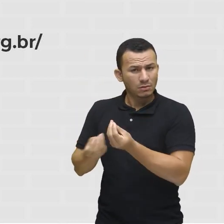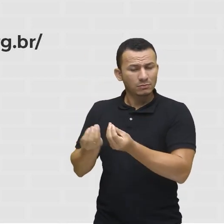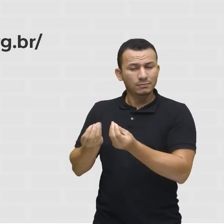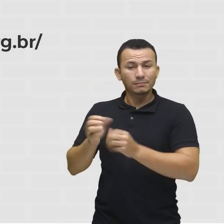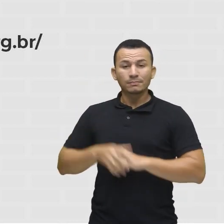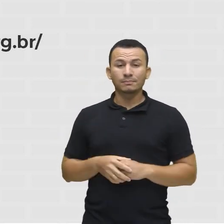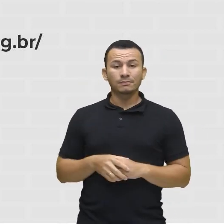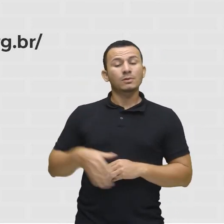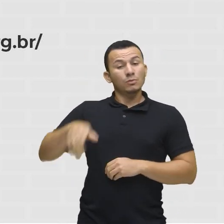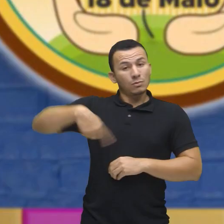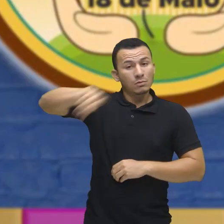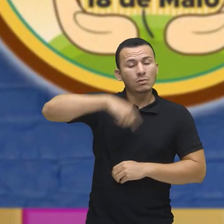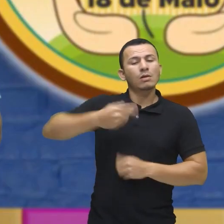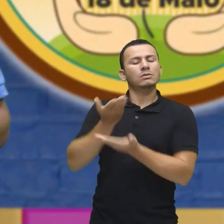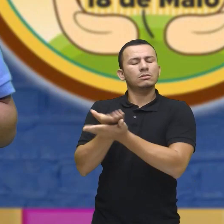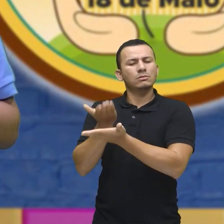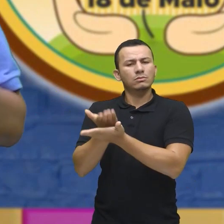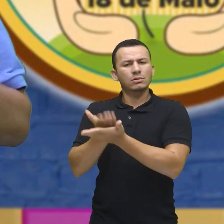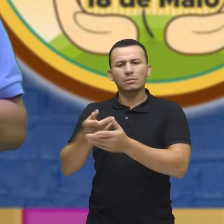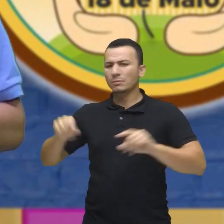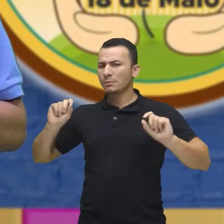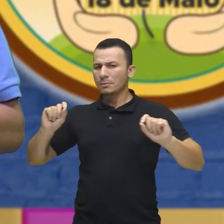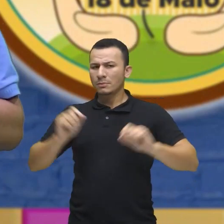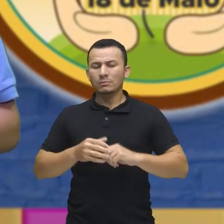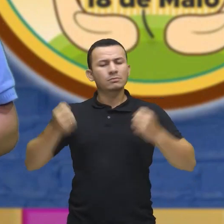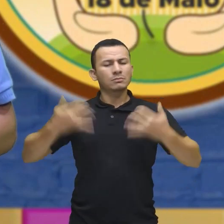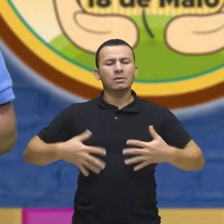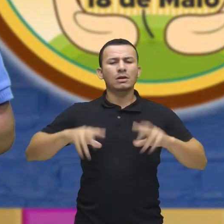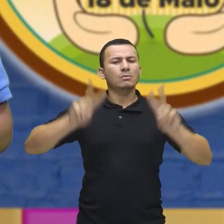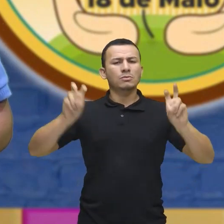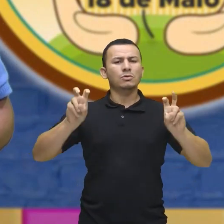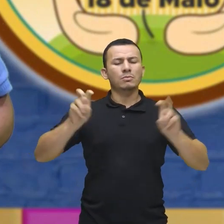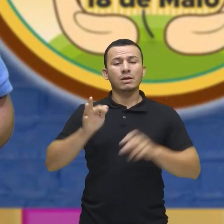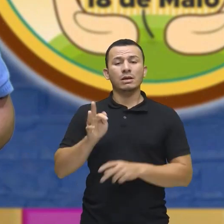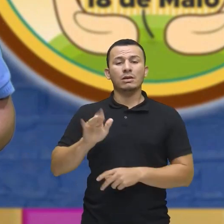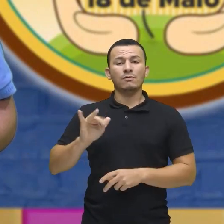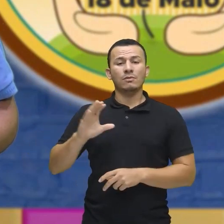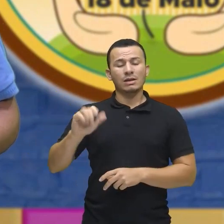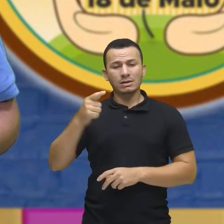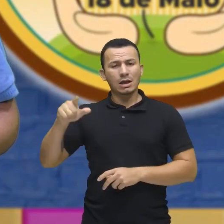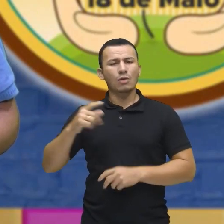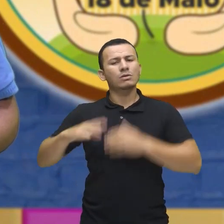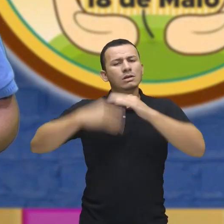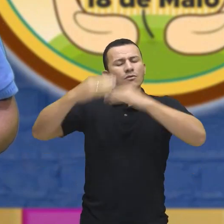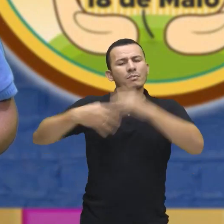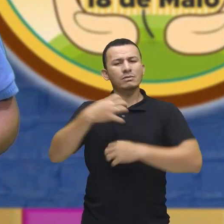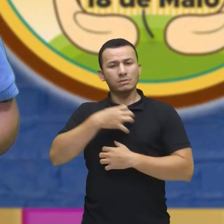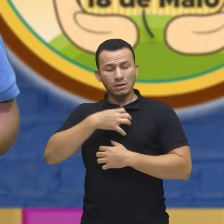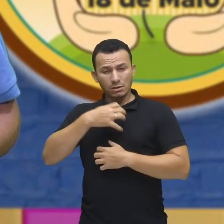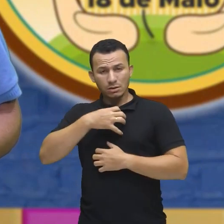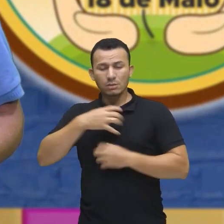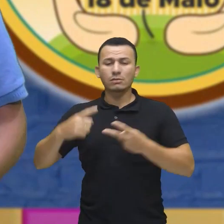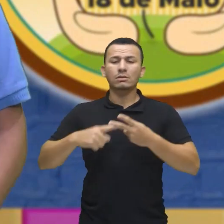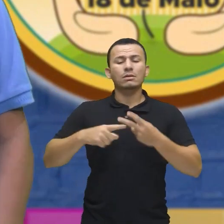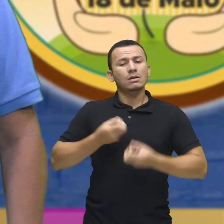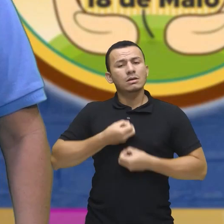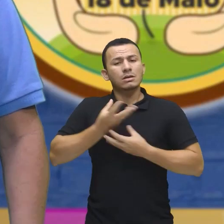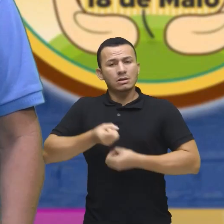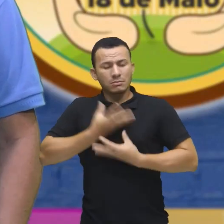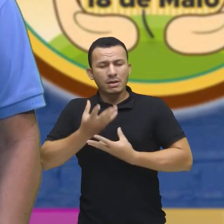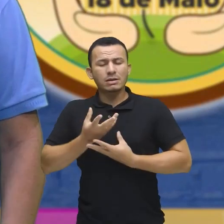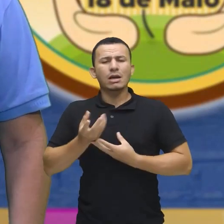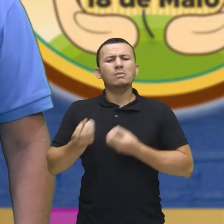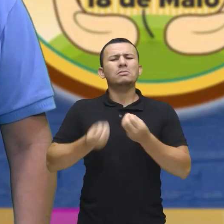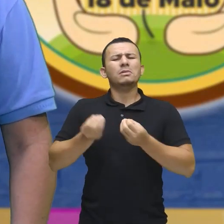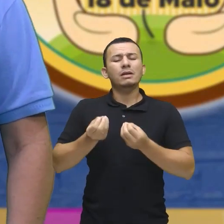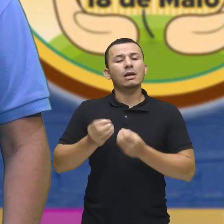Nós trabalhamos justamente, falamos do quê? Da fruição, a sensibilidade, não foi? Expressar, levar